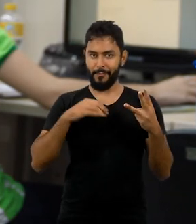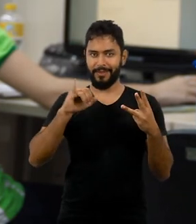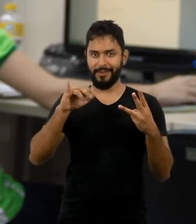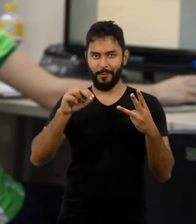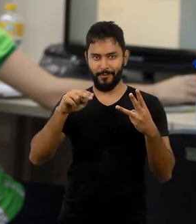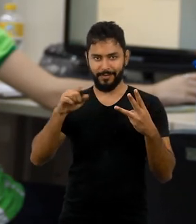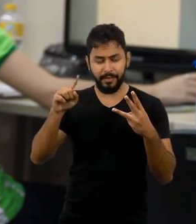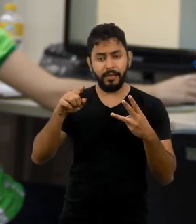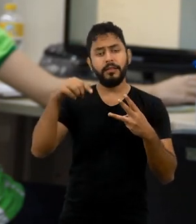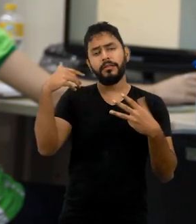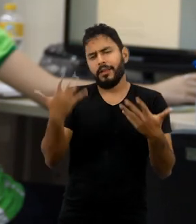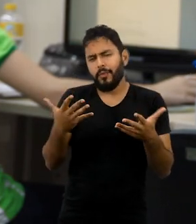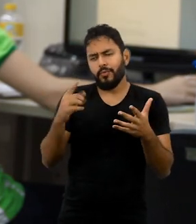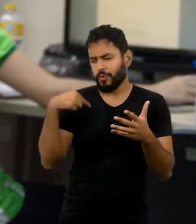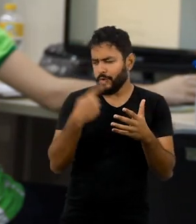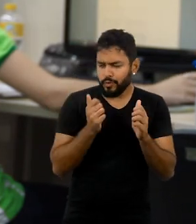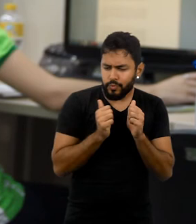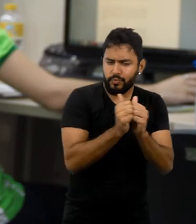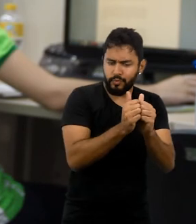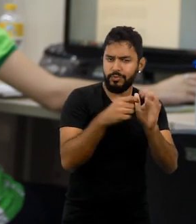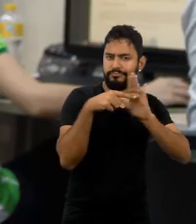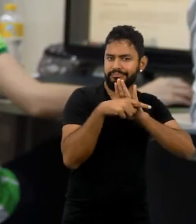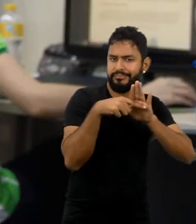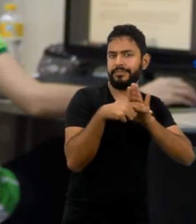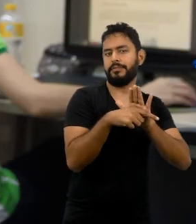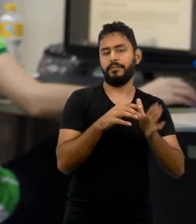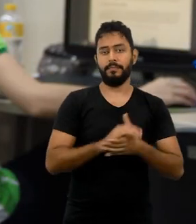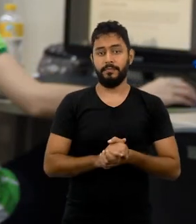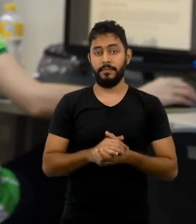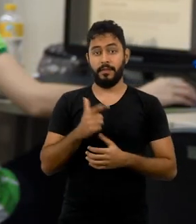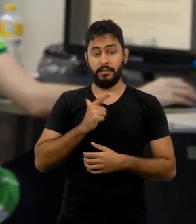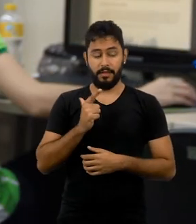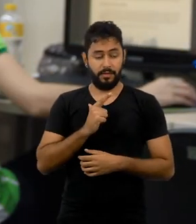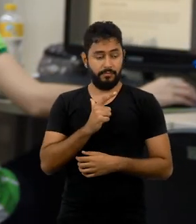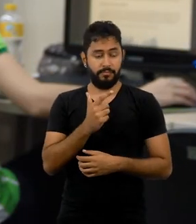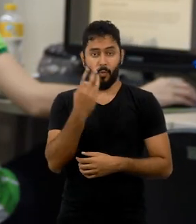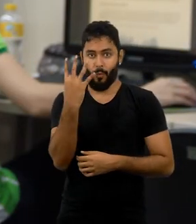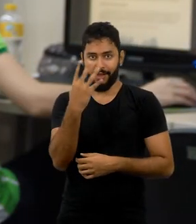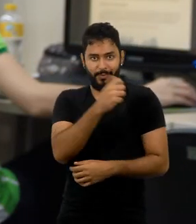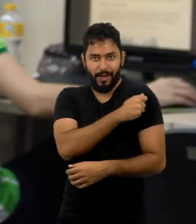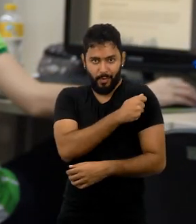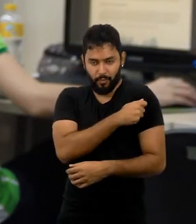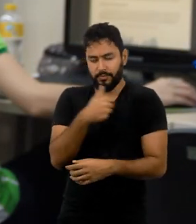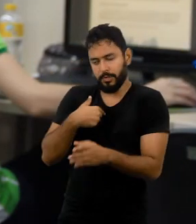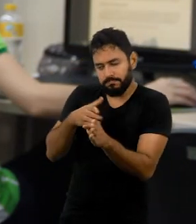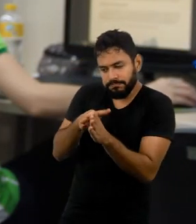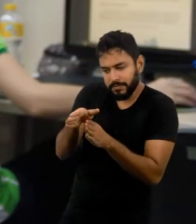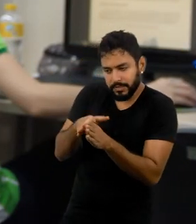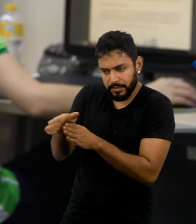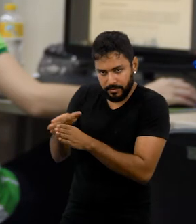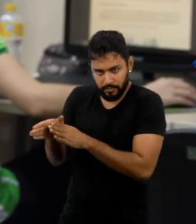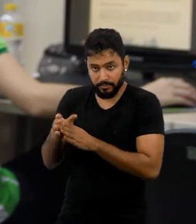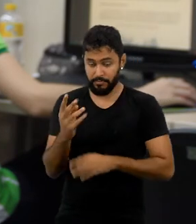gente trabalha em conjunto. Então, um dando suporte ao outro. Eu tenho quatro alunas de iniciação científica, uma de engenharia, aliás, duas